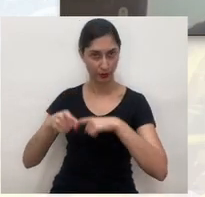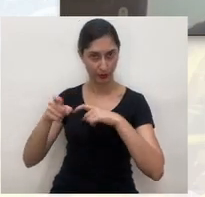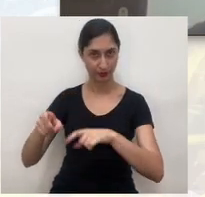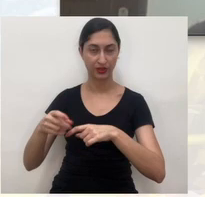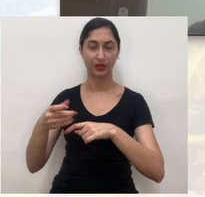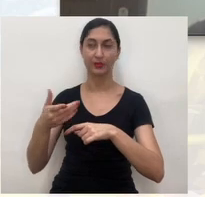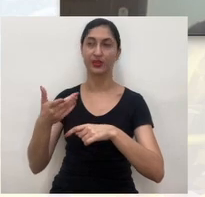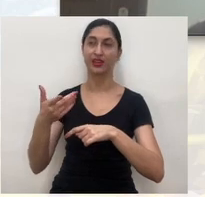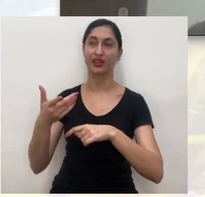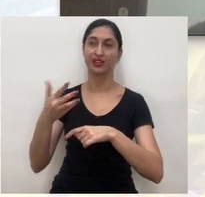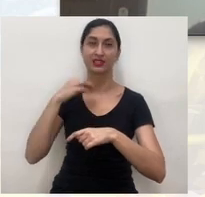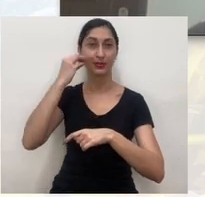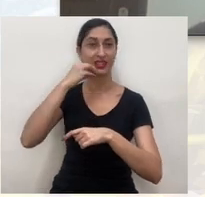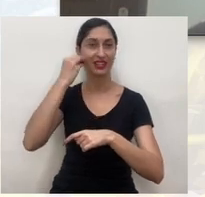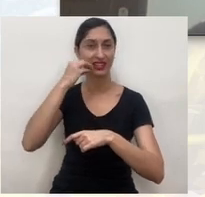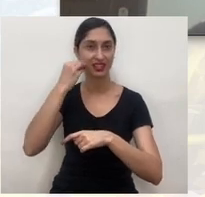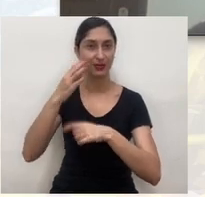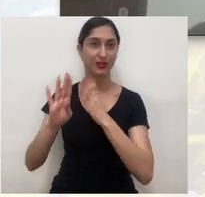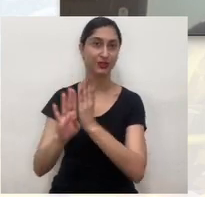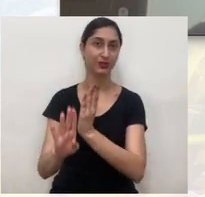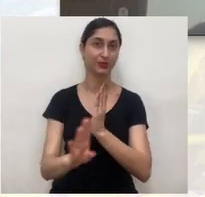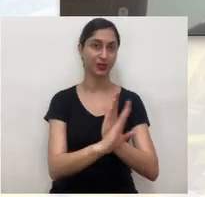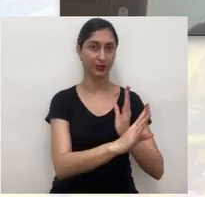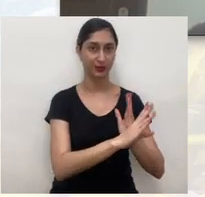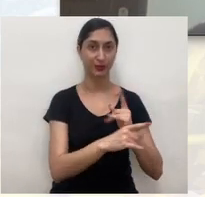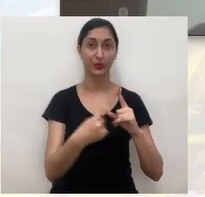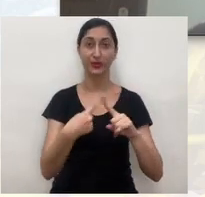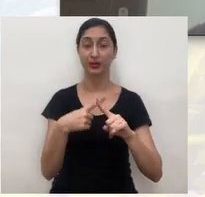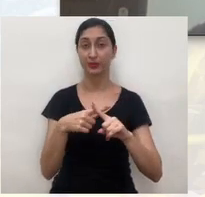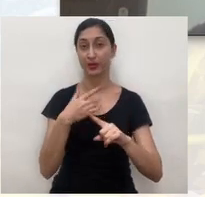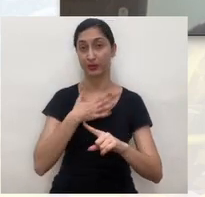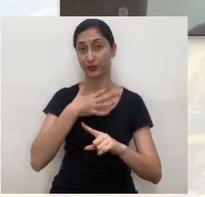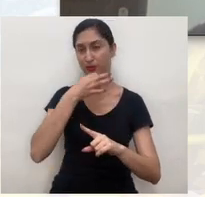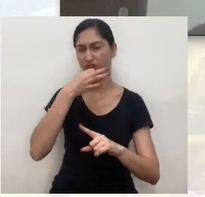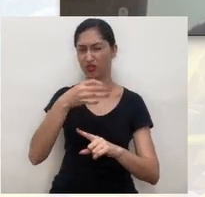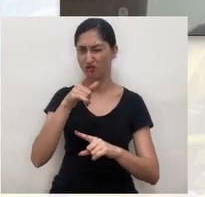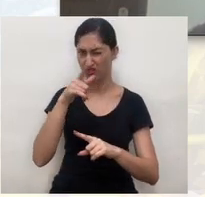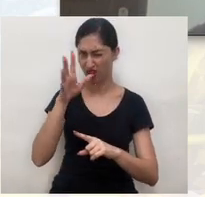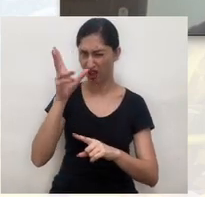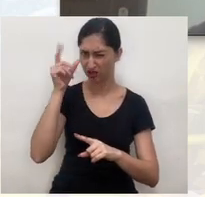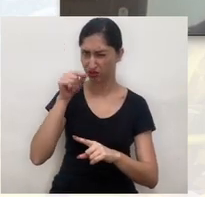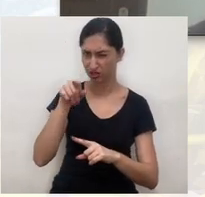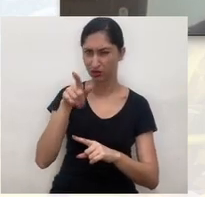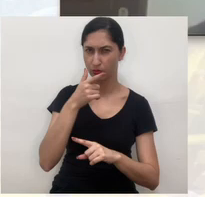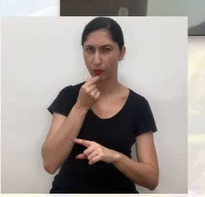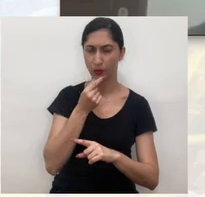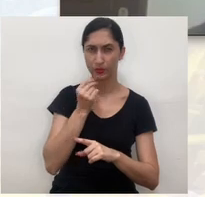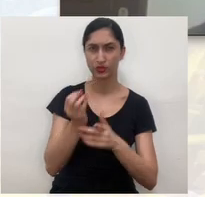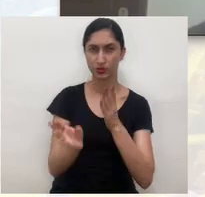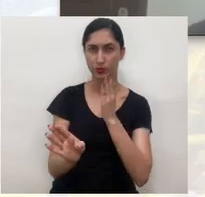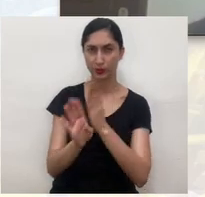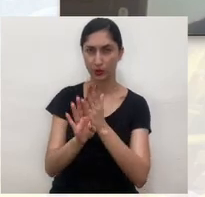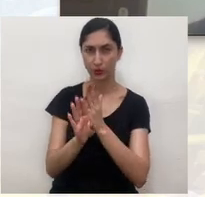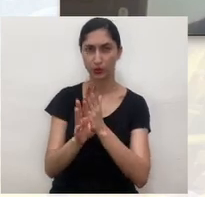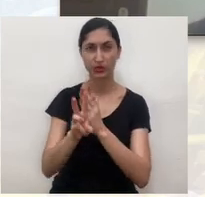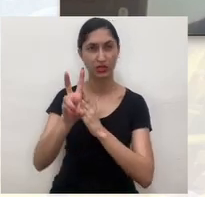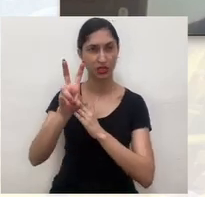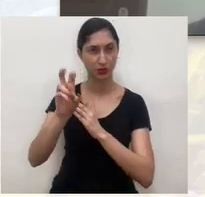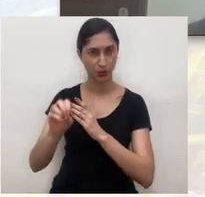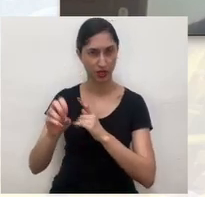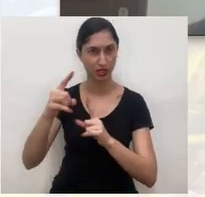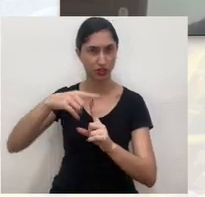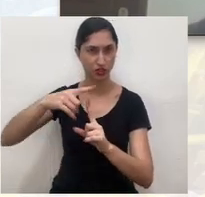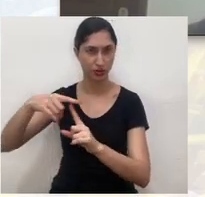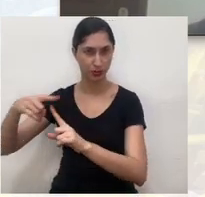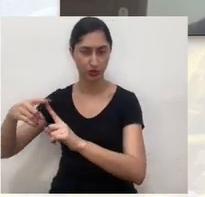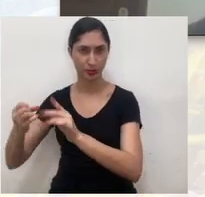Porque Burle Marx acho que descobriu mais de 50 espécies, né, botânicas através desses experimentos. E aí eu queria